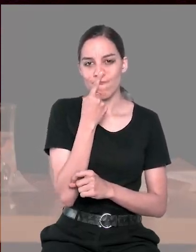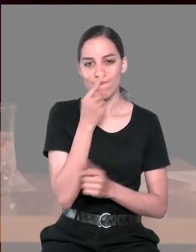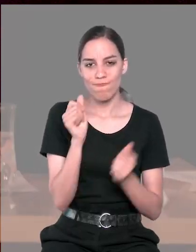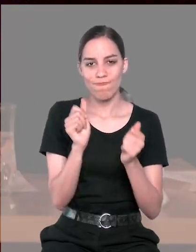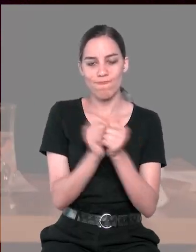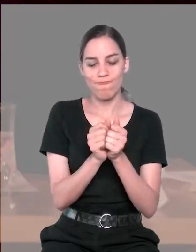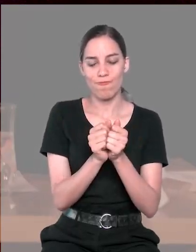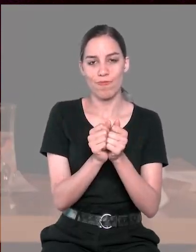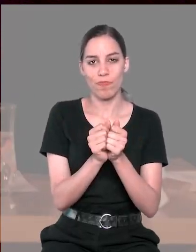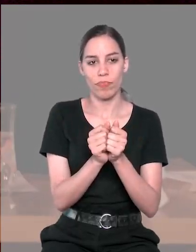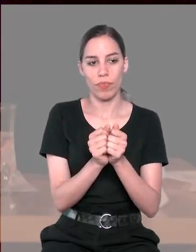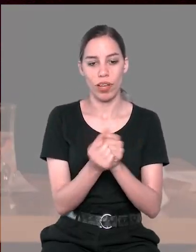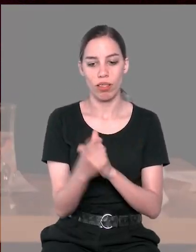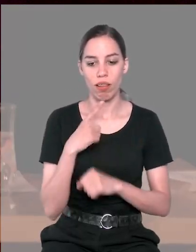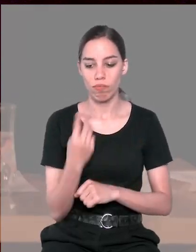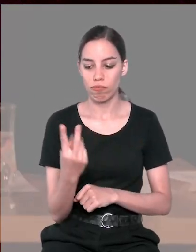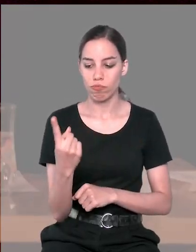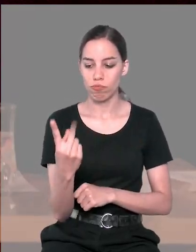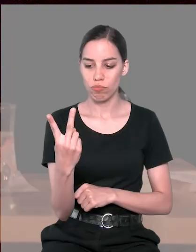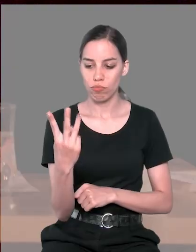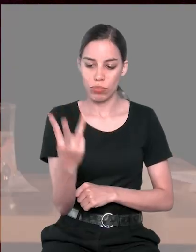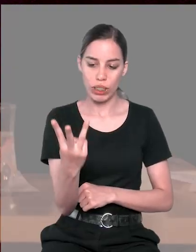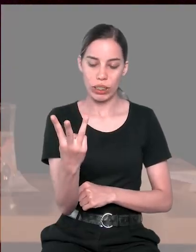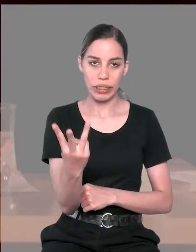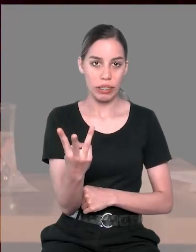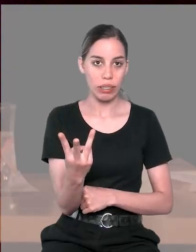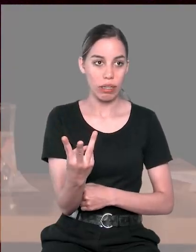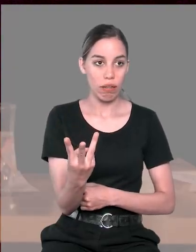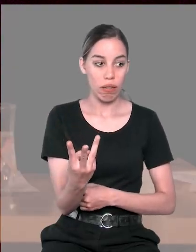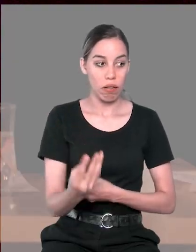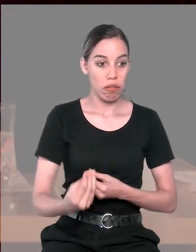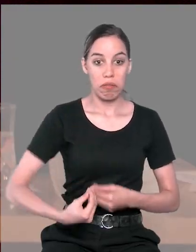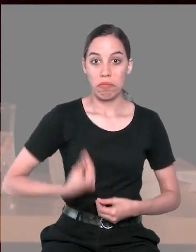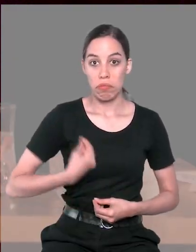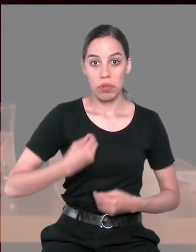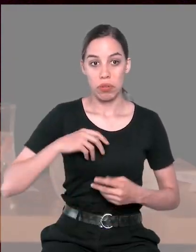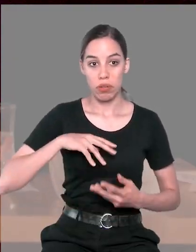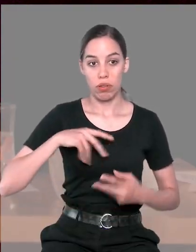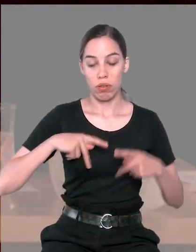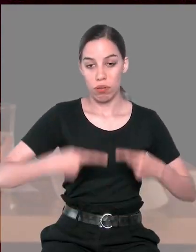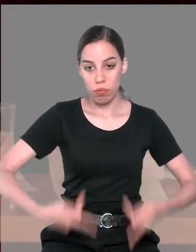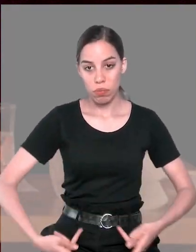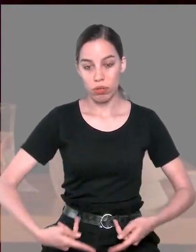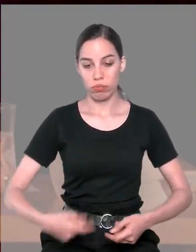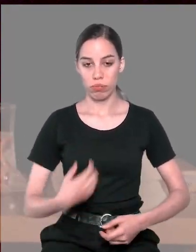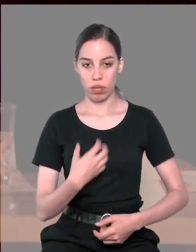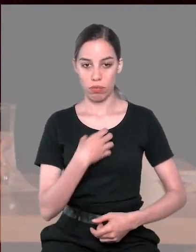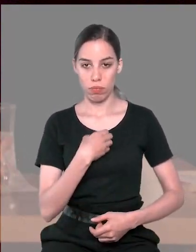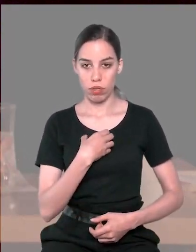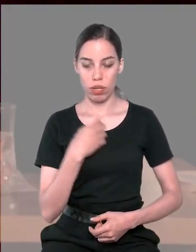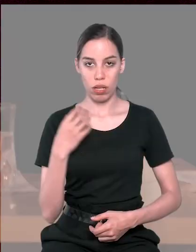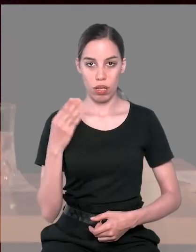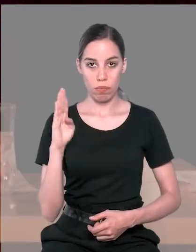como nunca antes 3 dimensões constitutivas da existência humana: a biológica, a